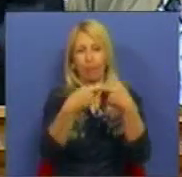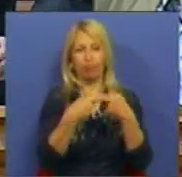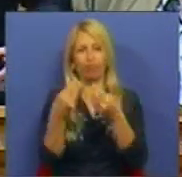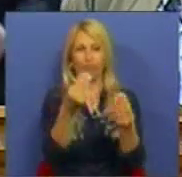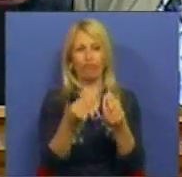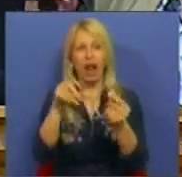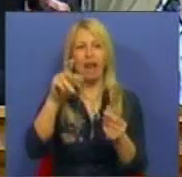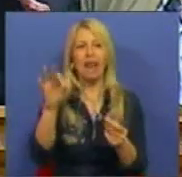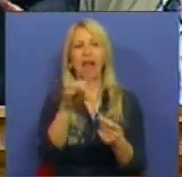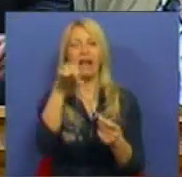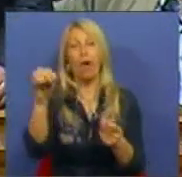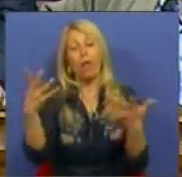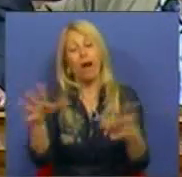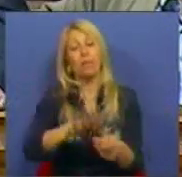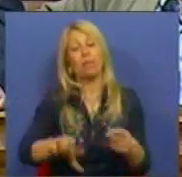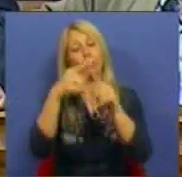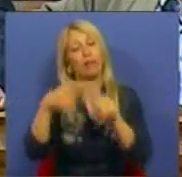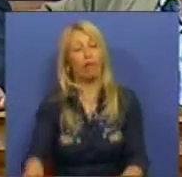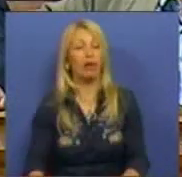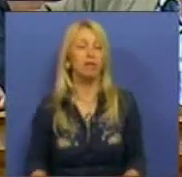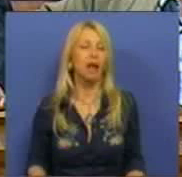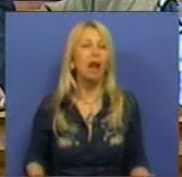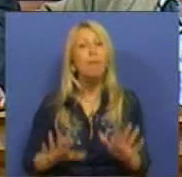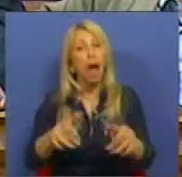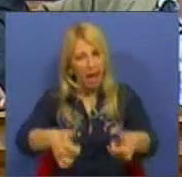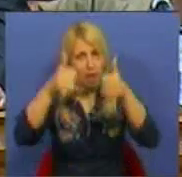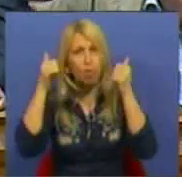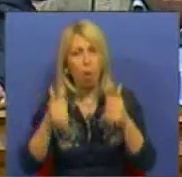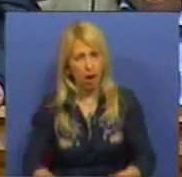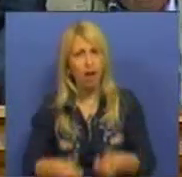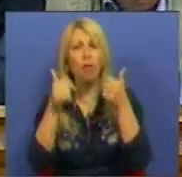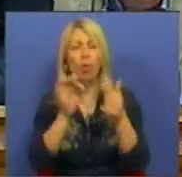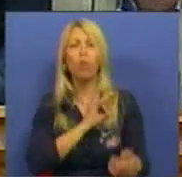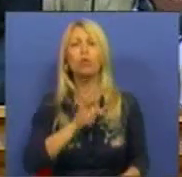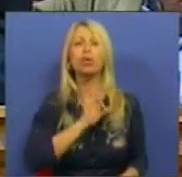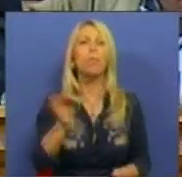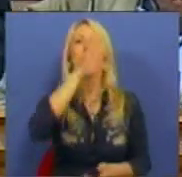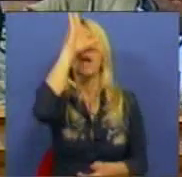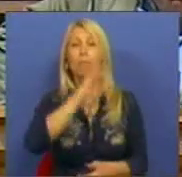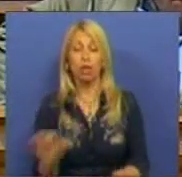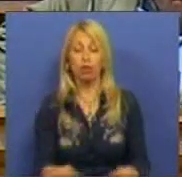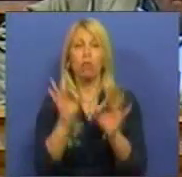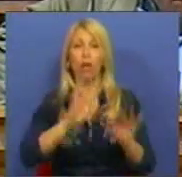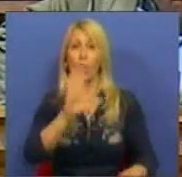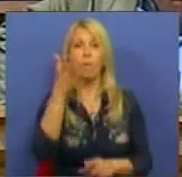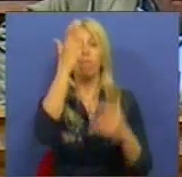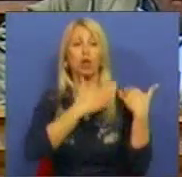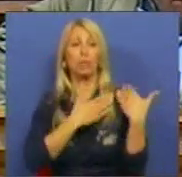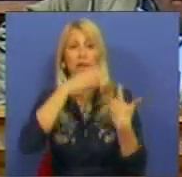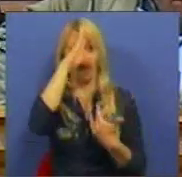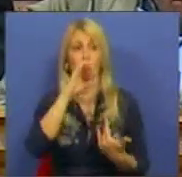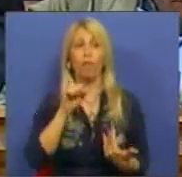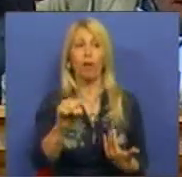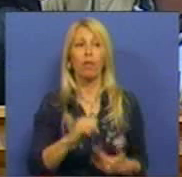temos uma circunstância diferenciada. Mas era bom que o Sr. Primeiro-Ministro, como primeiro responsável do